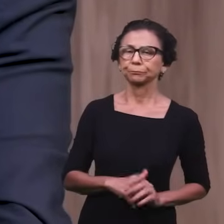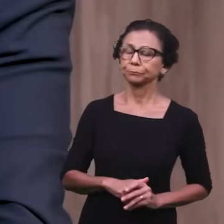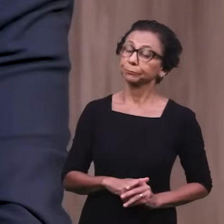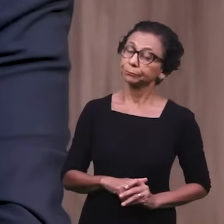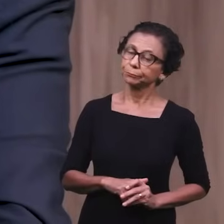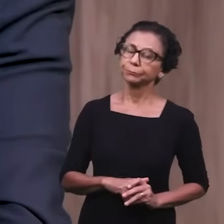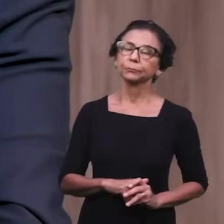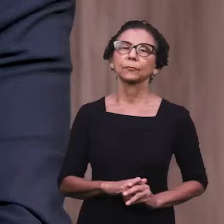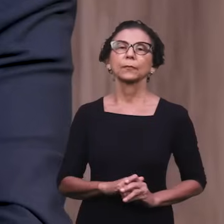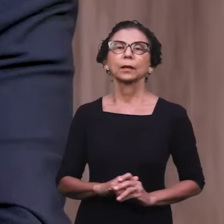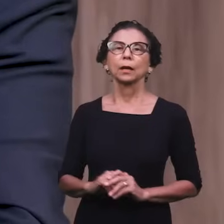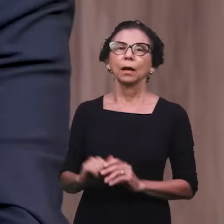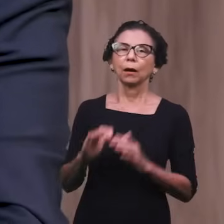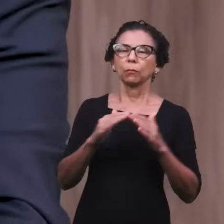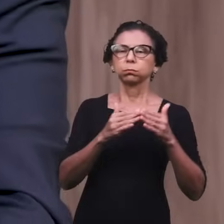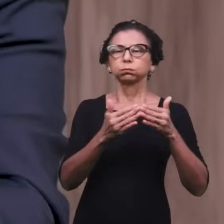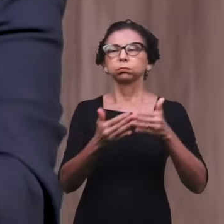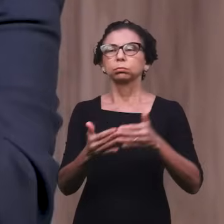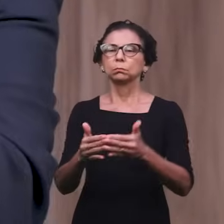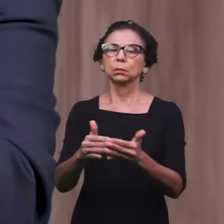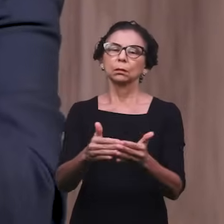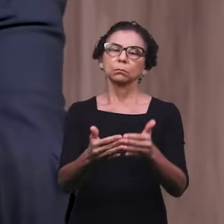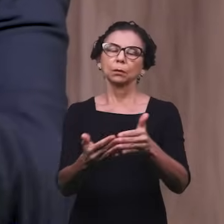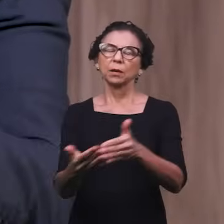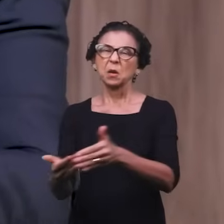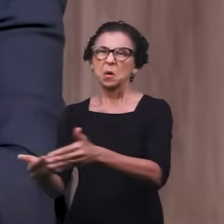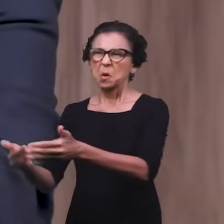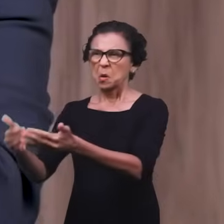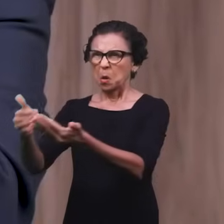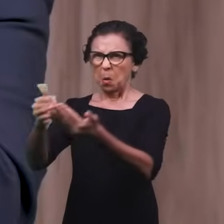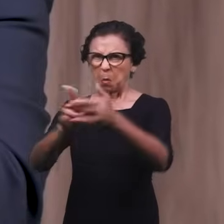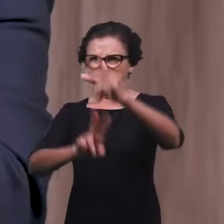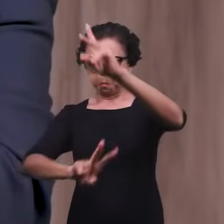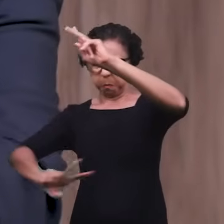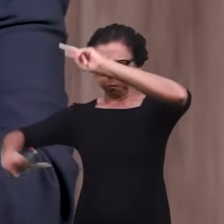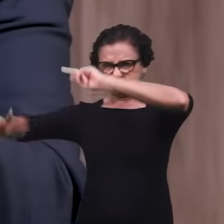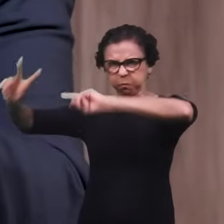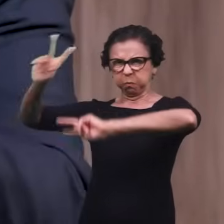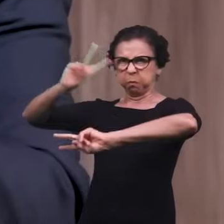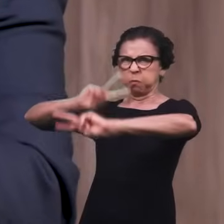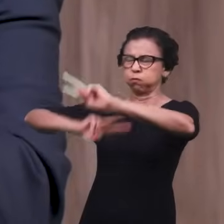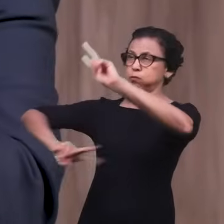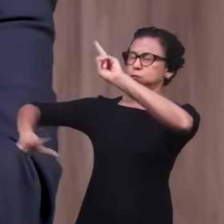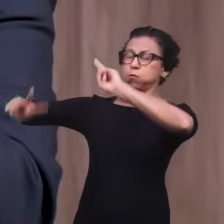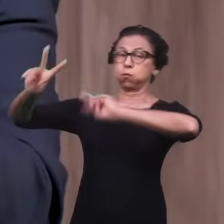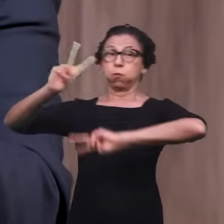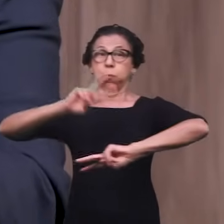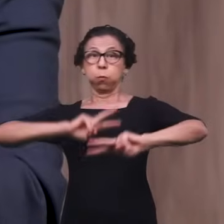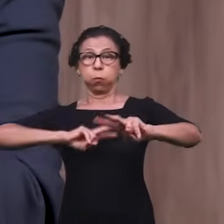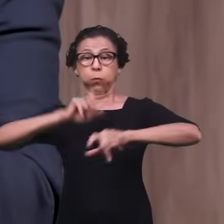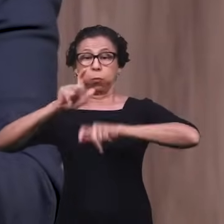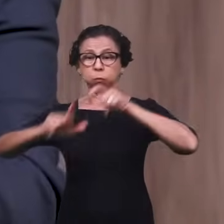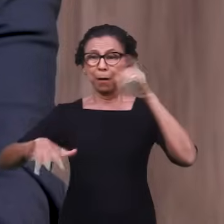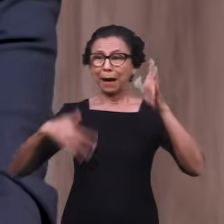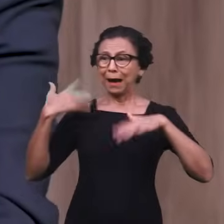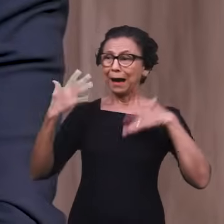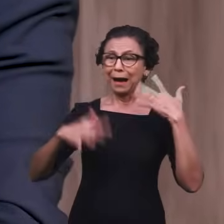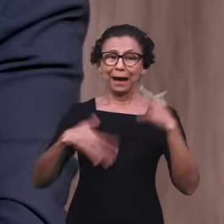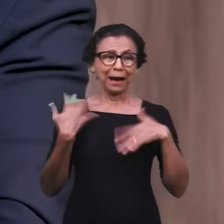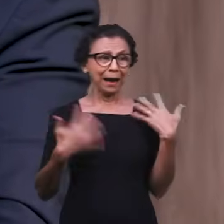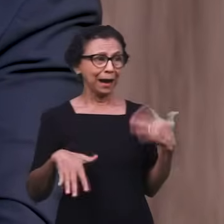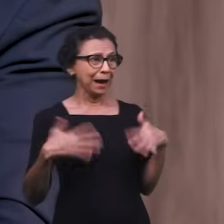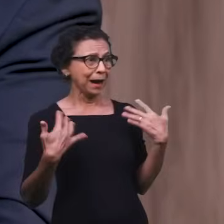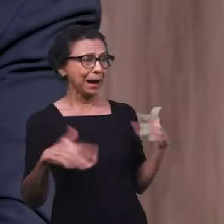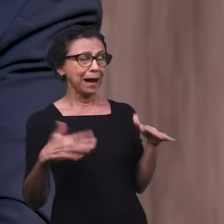mais à frente, veio um vento, né? Tempestuoso, Eroquilão, e aí ficaram desesperados, aquela coisa